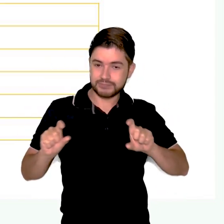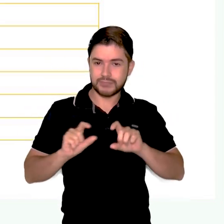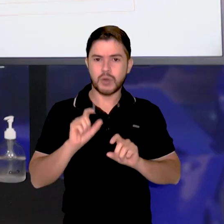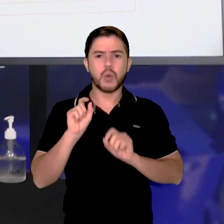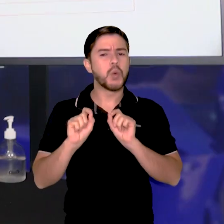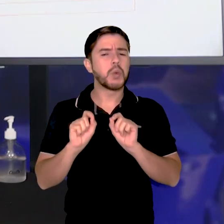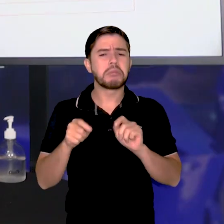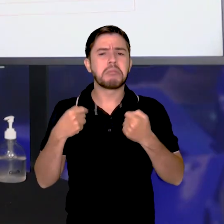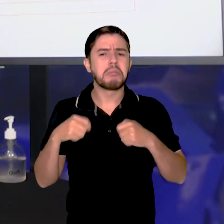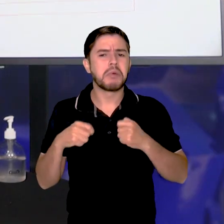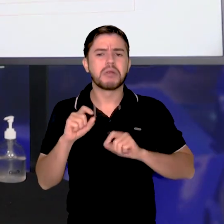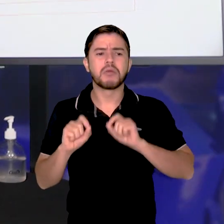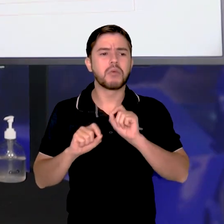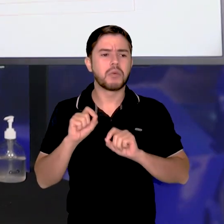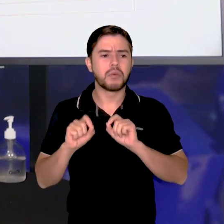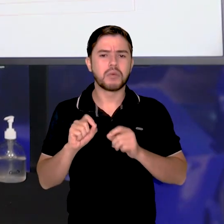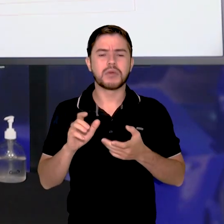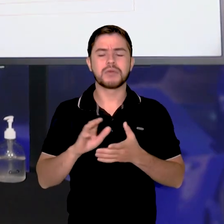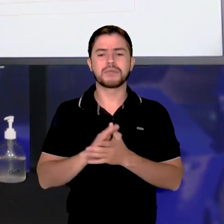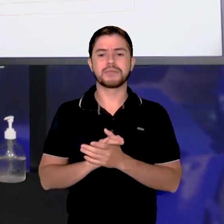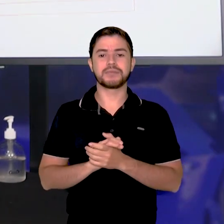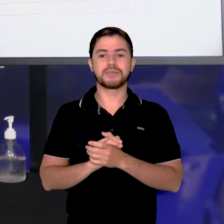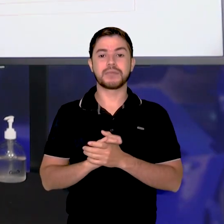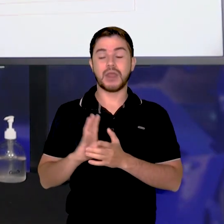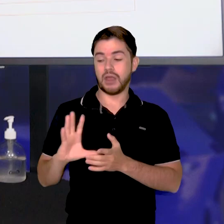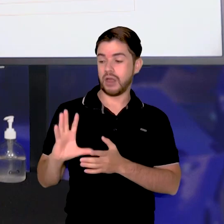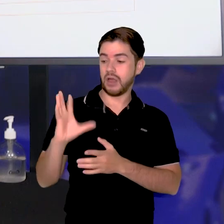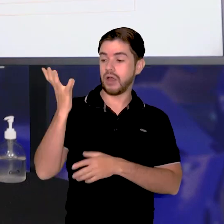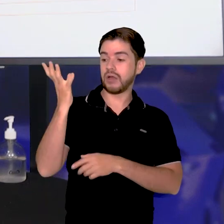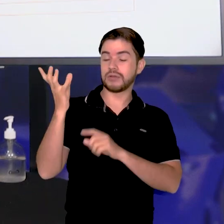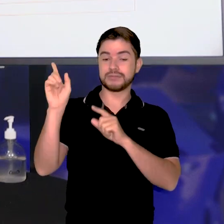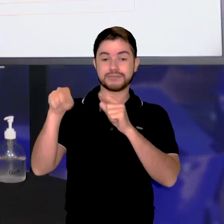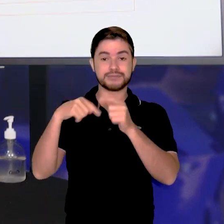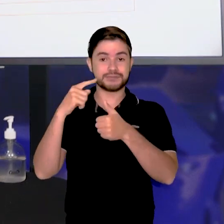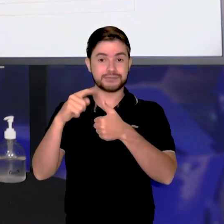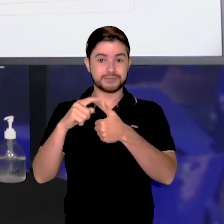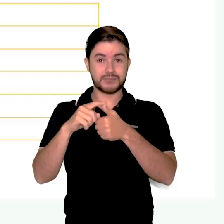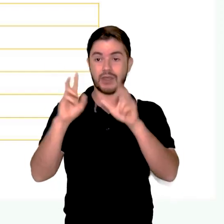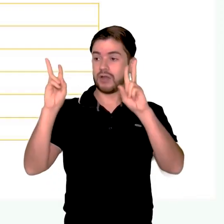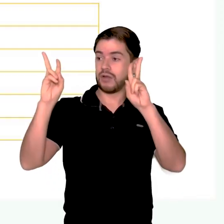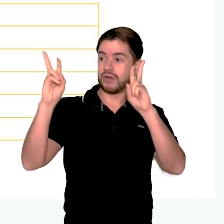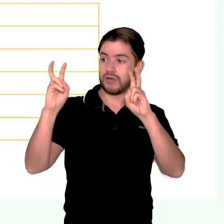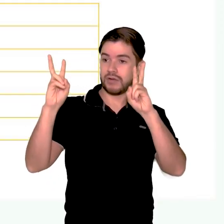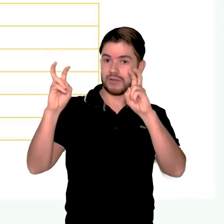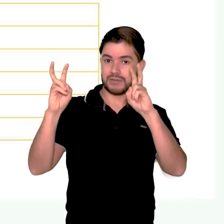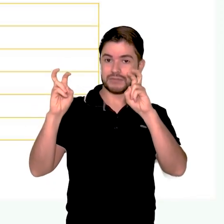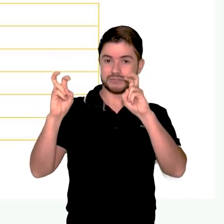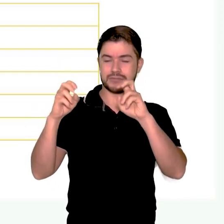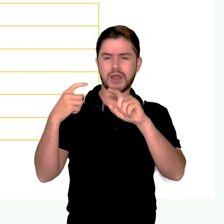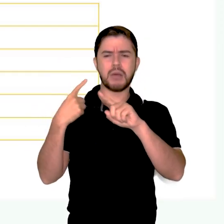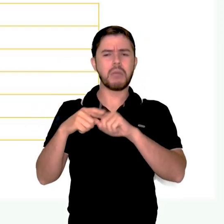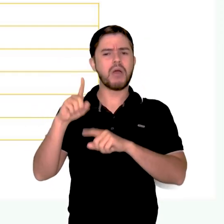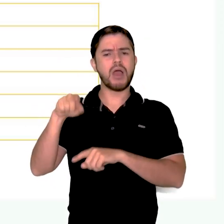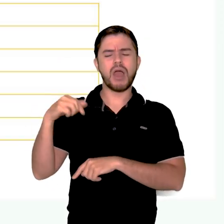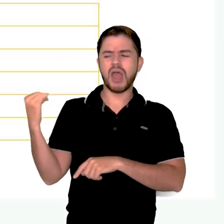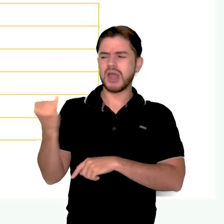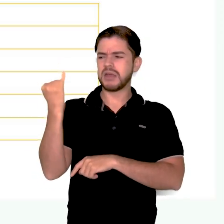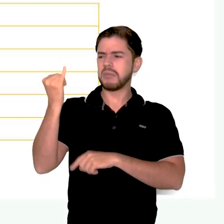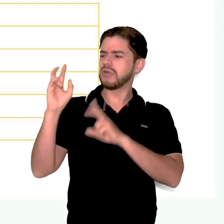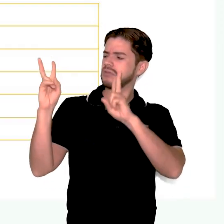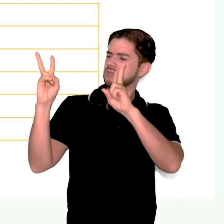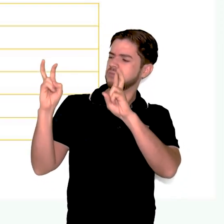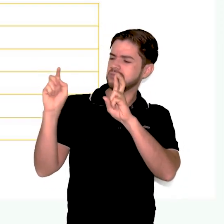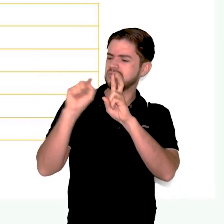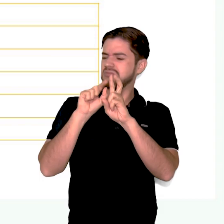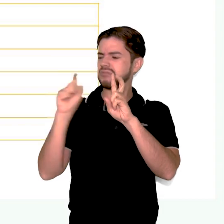o que é que eu tenho que fazer? Qual a primeira coisa que eu tenho que realizar? É o título da tabela, tá ok? Por que é importante eu colocar um título na